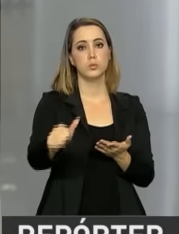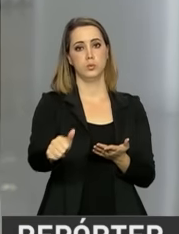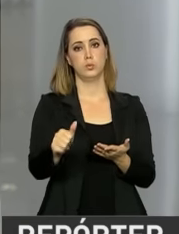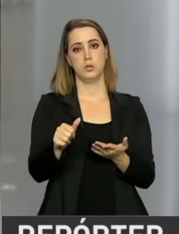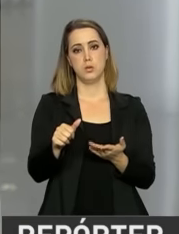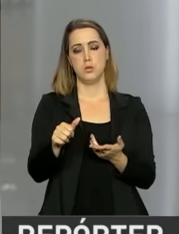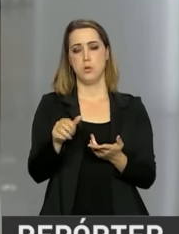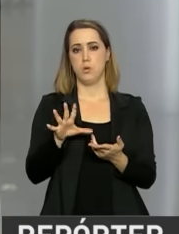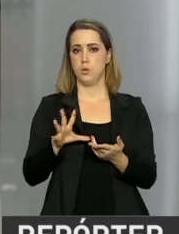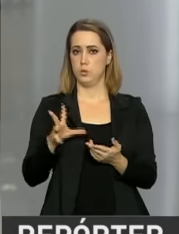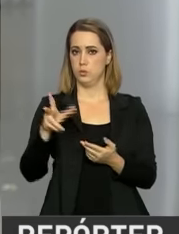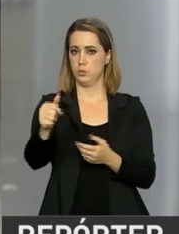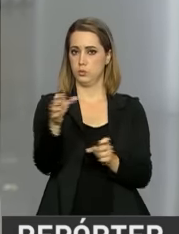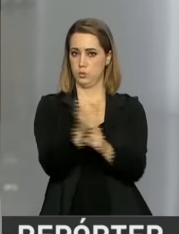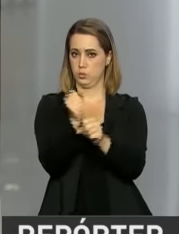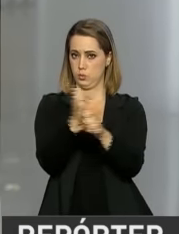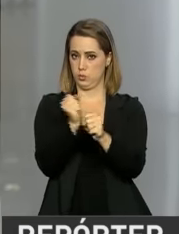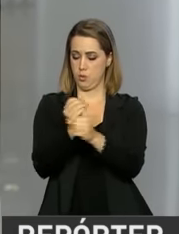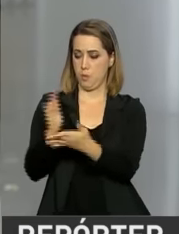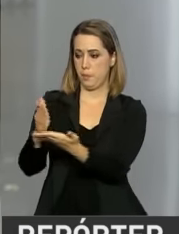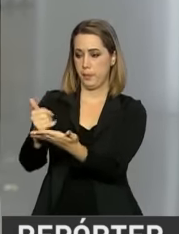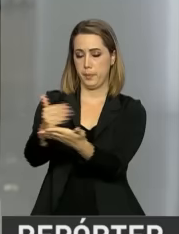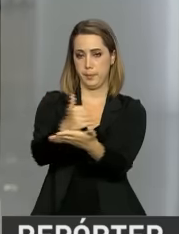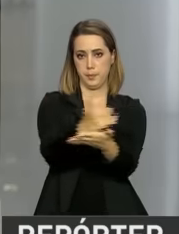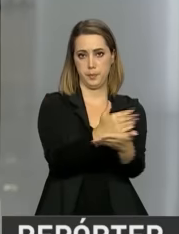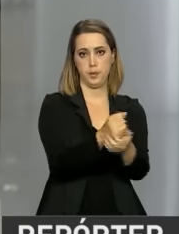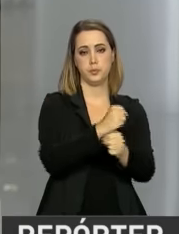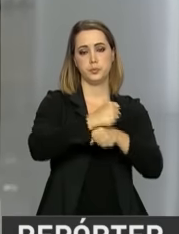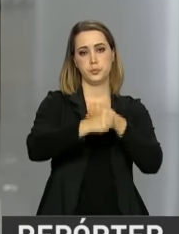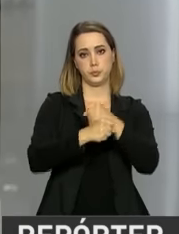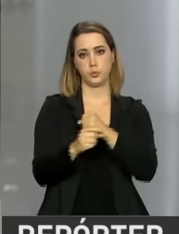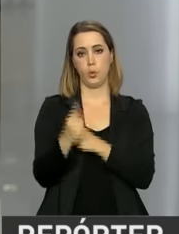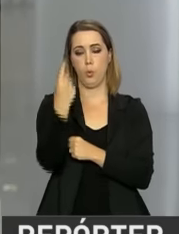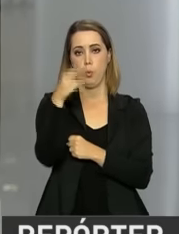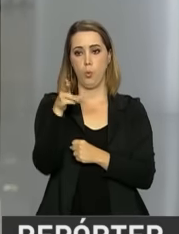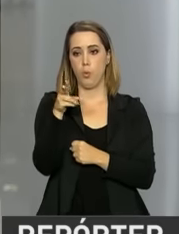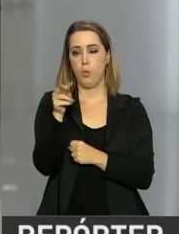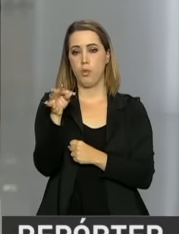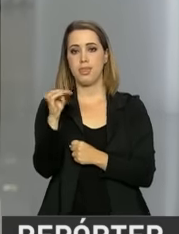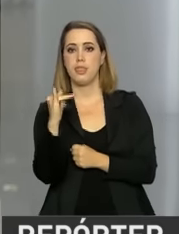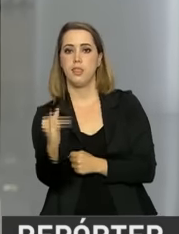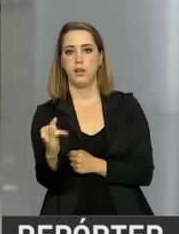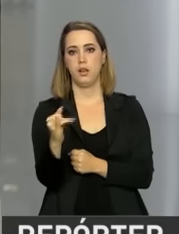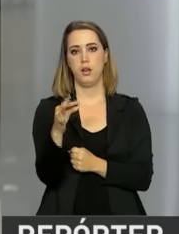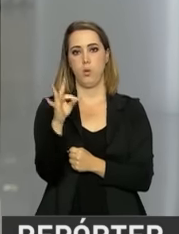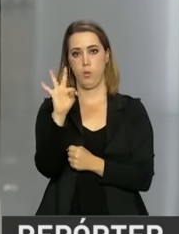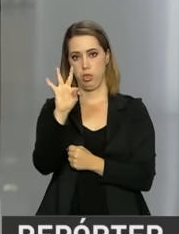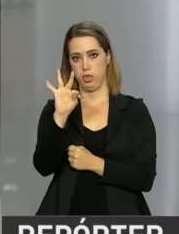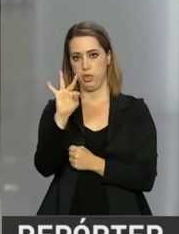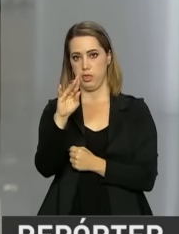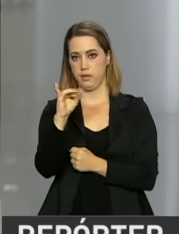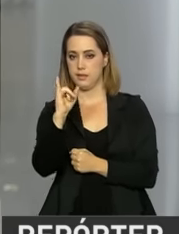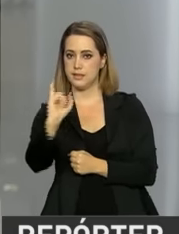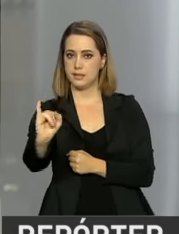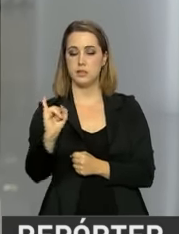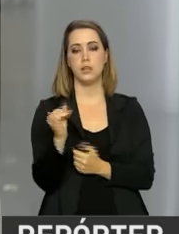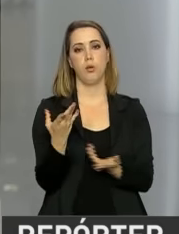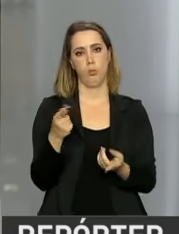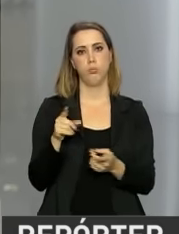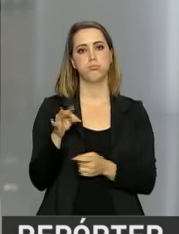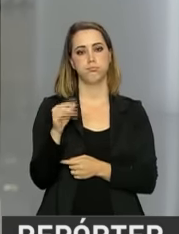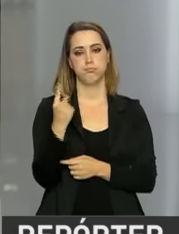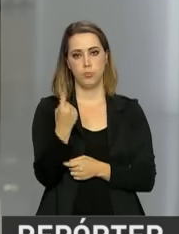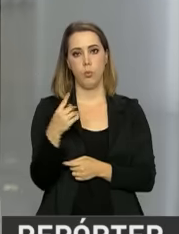previsão de arrecadação do governo federal no ano que vem Será de 1 trão 407 bilhões deais do